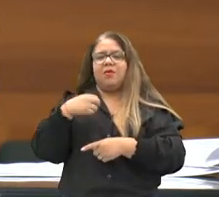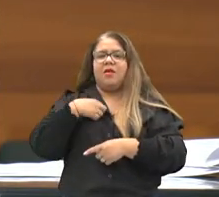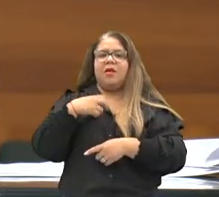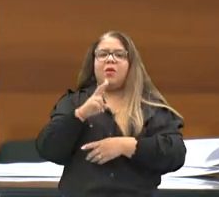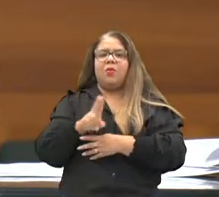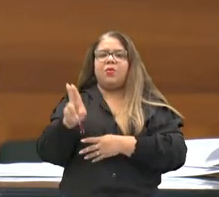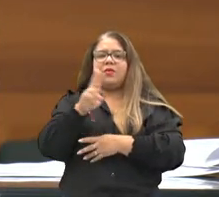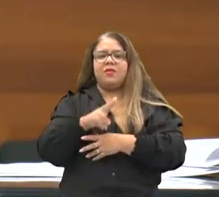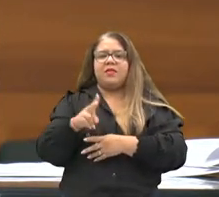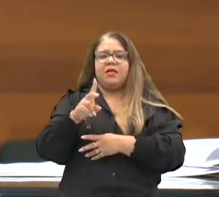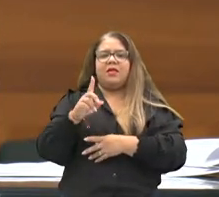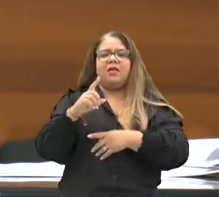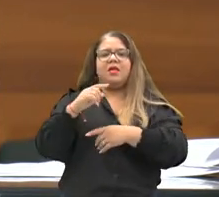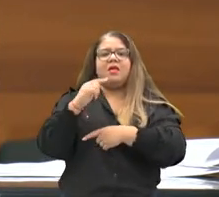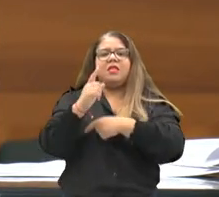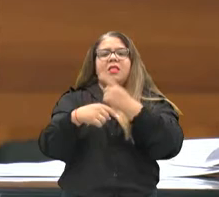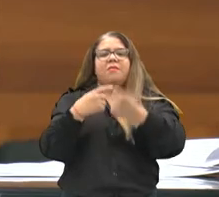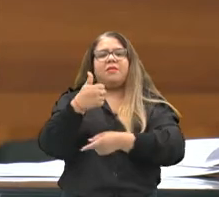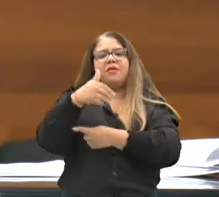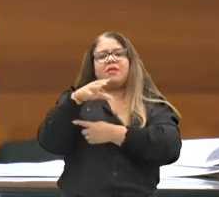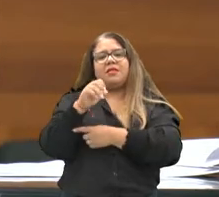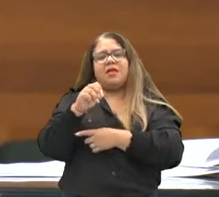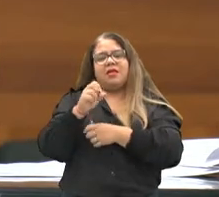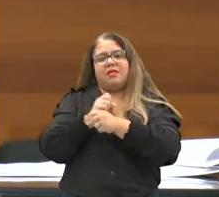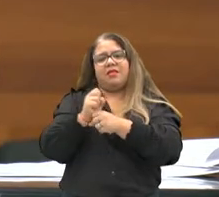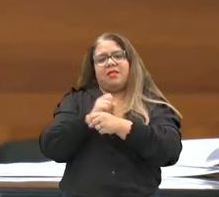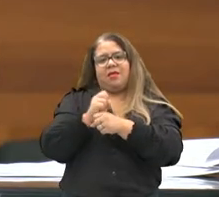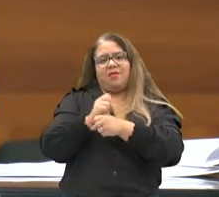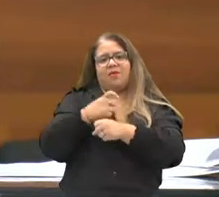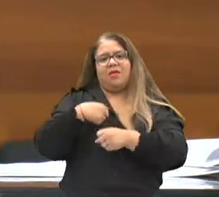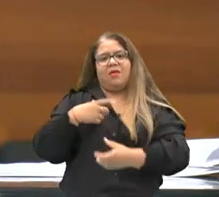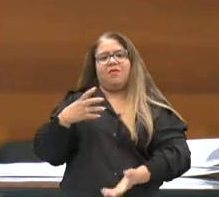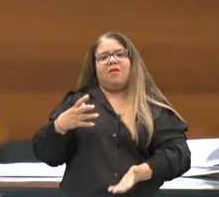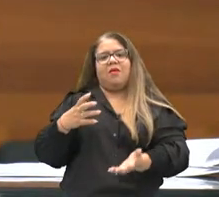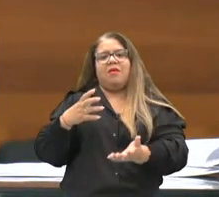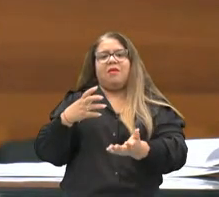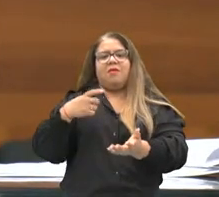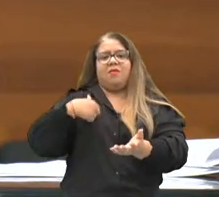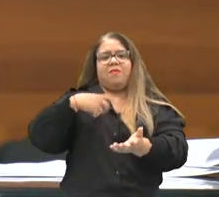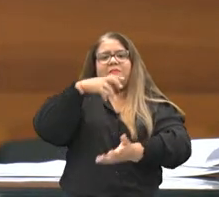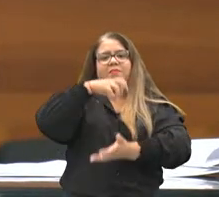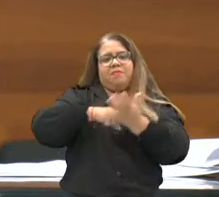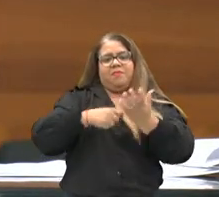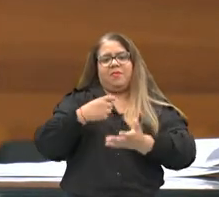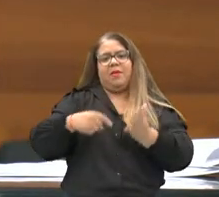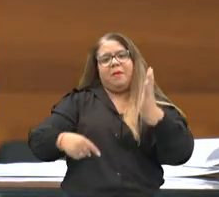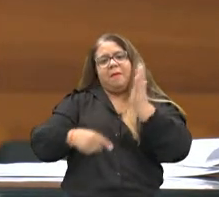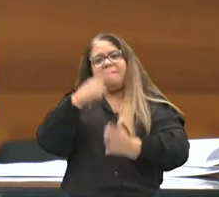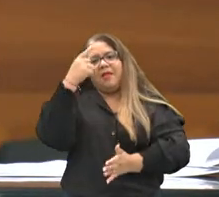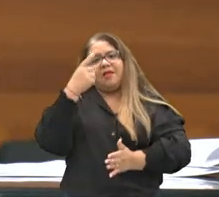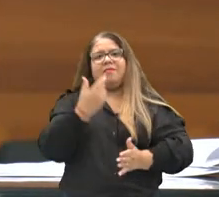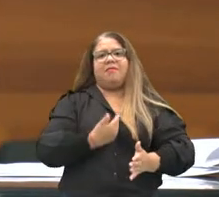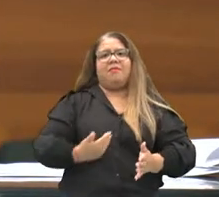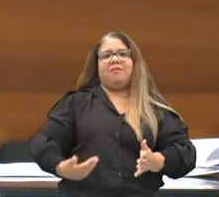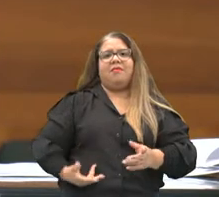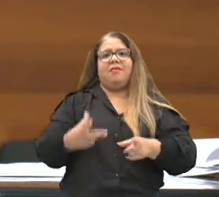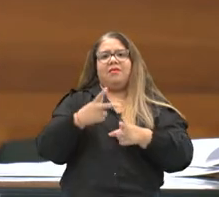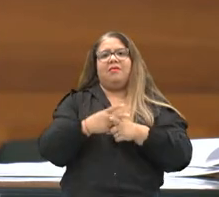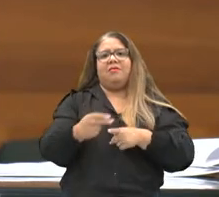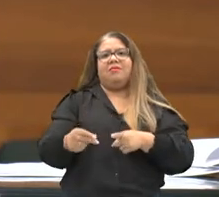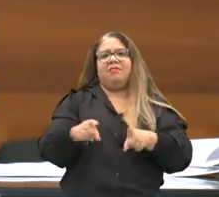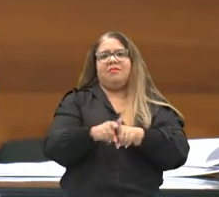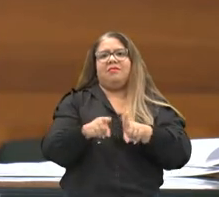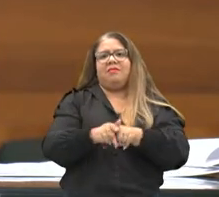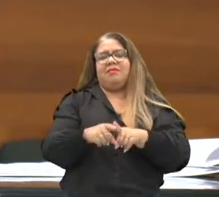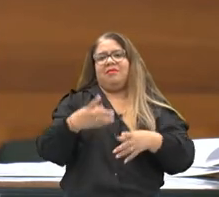83, 10 anos depois da sua morte, ao assumir o Palácio Paiaguás como primeiro governador eleito pelo voto popular